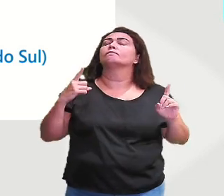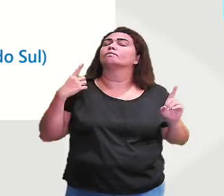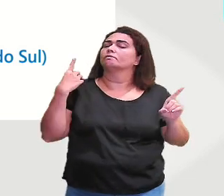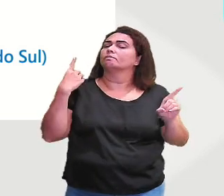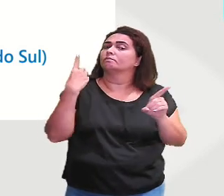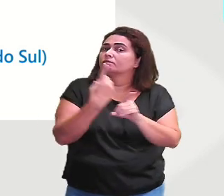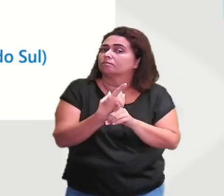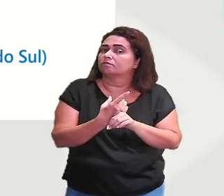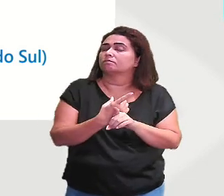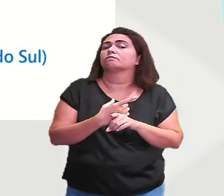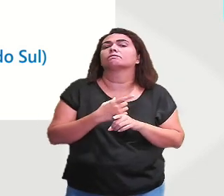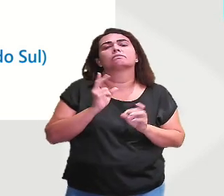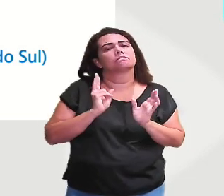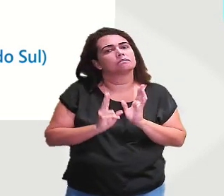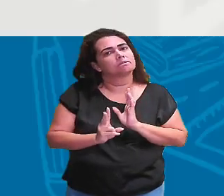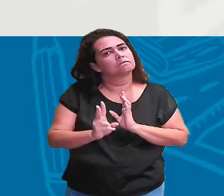reunir